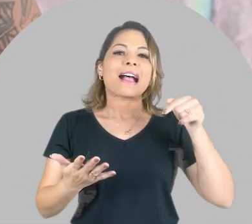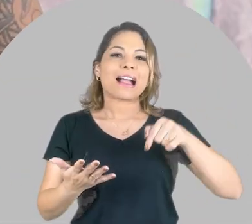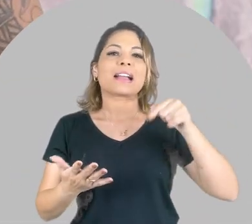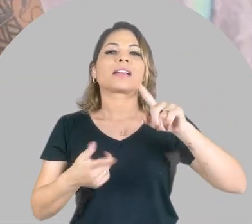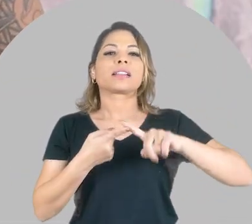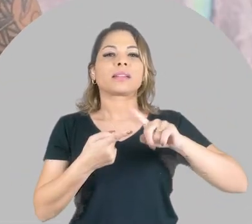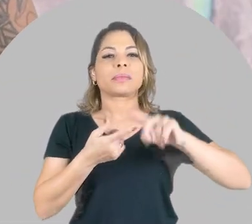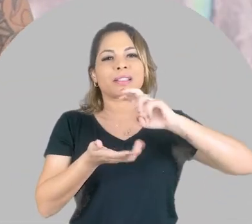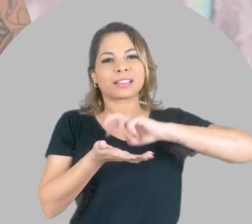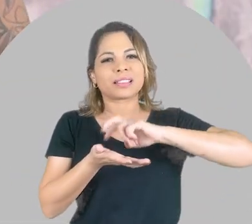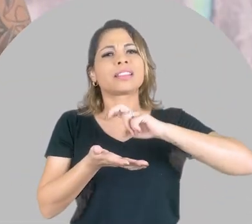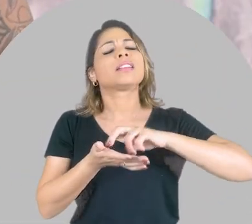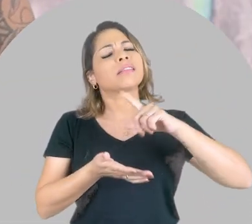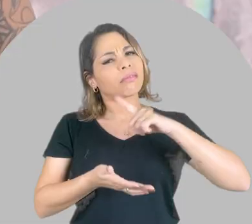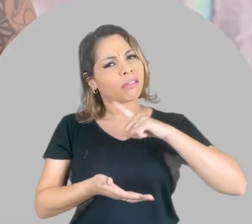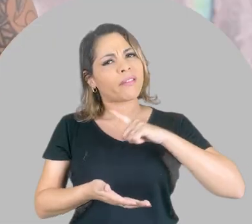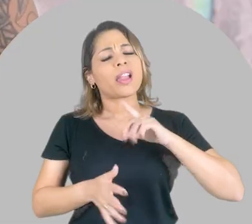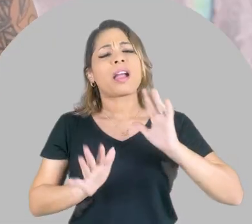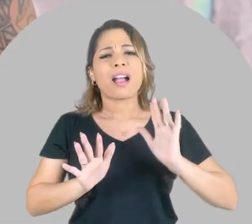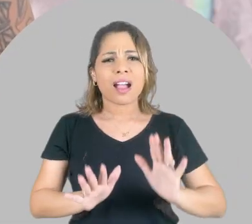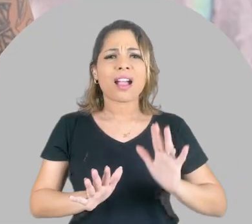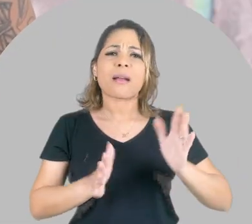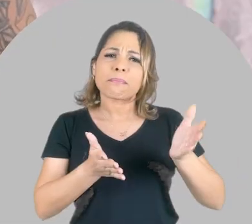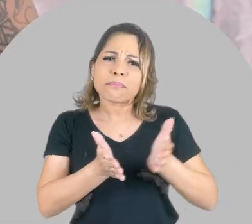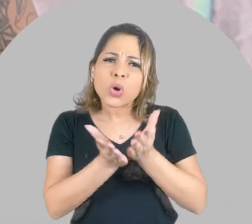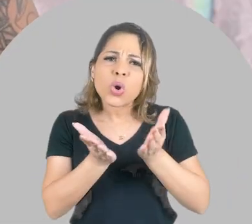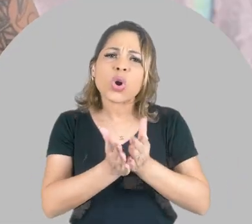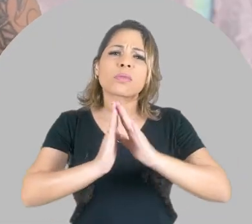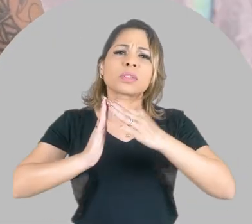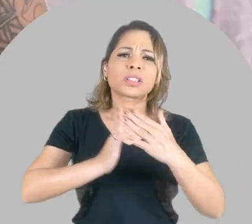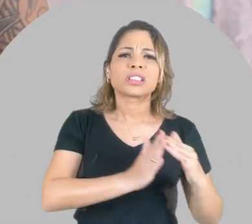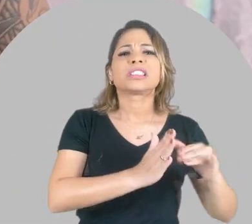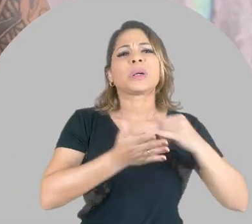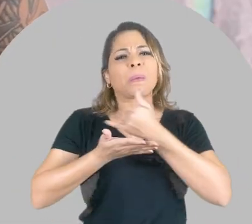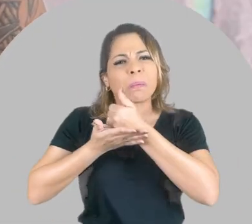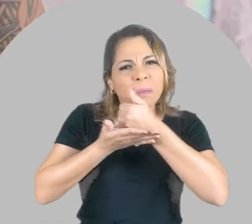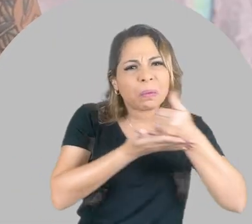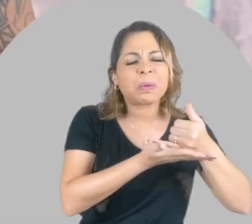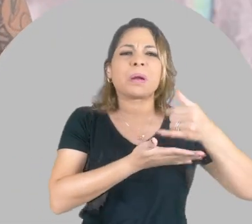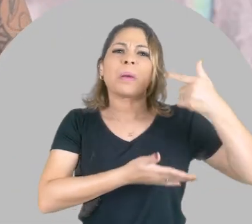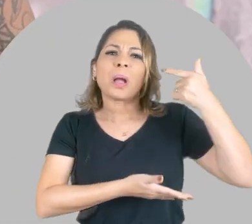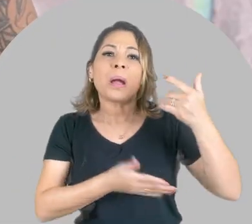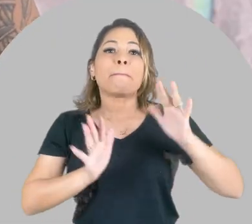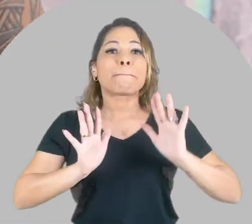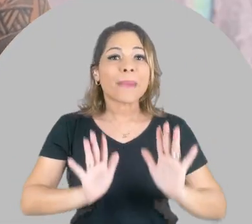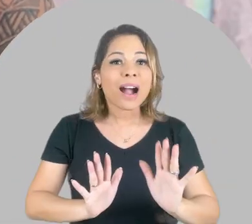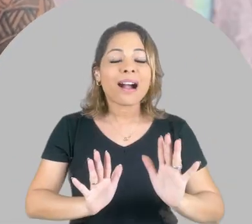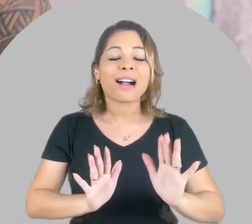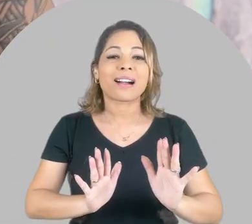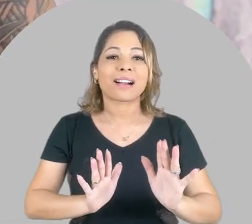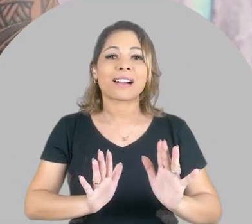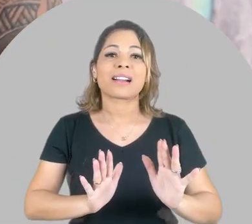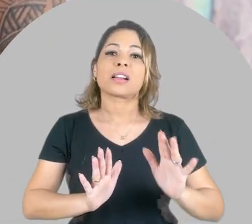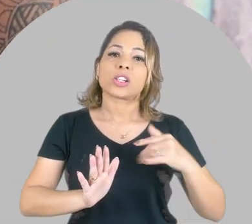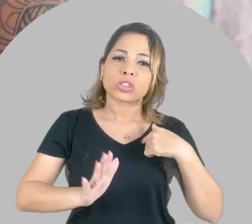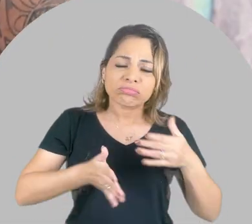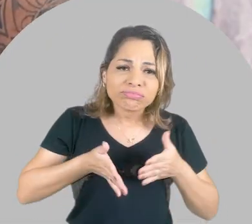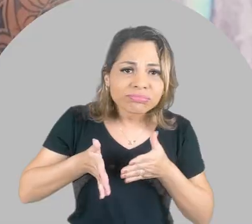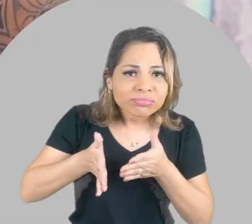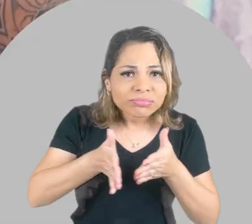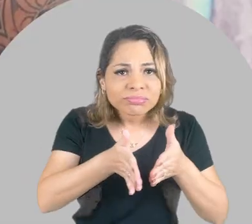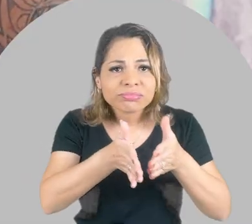Totalmente. Mas aqui também teve o hip hop gangster. Lógico. Periferia, tráfico, gente armada, mas a